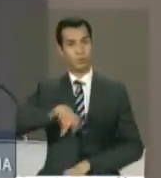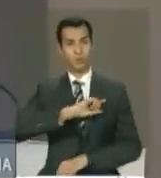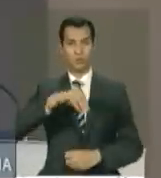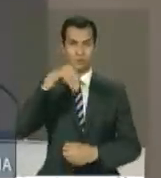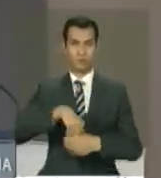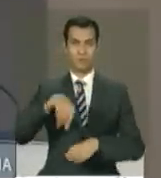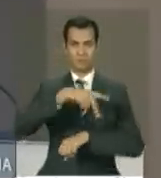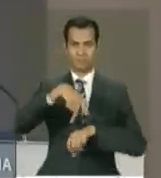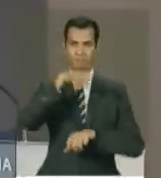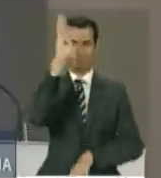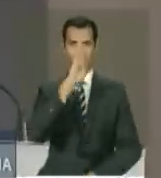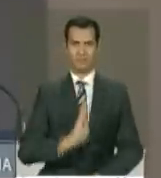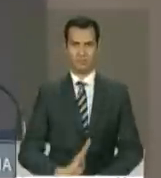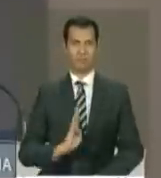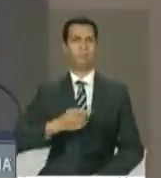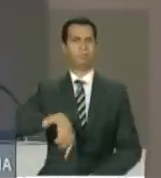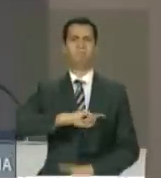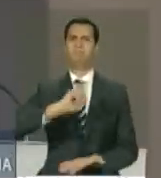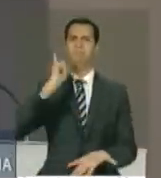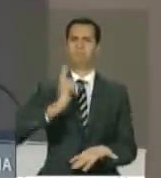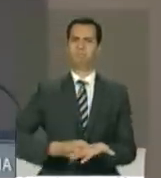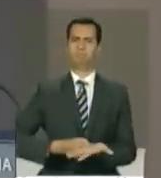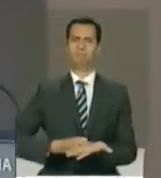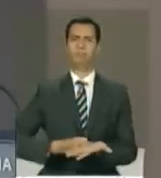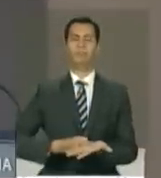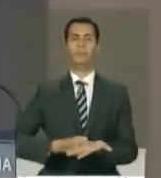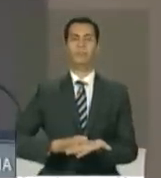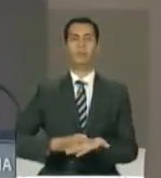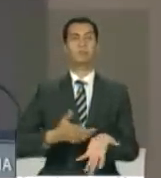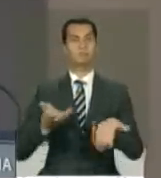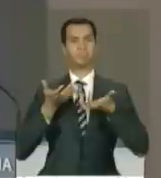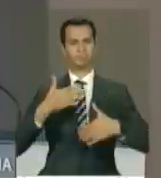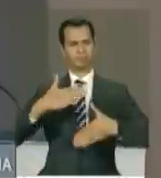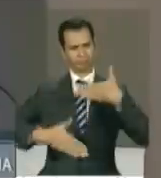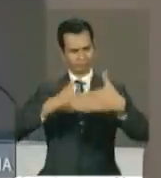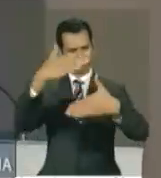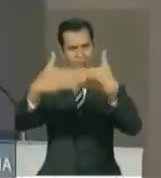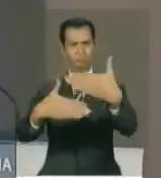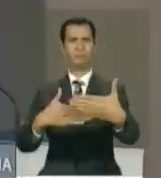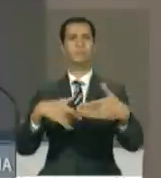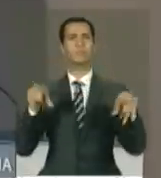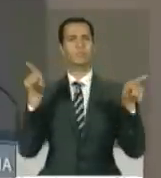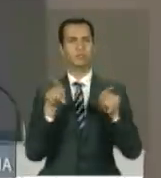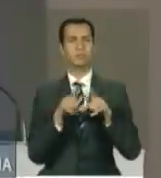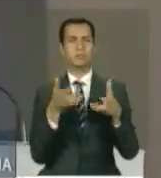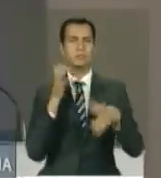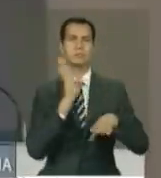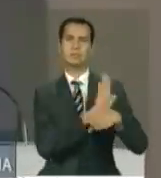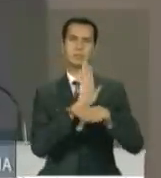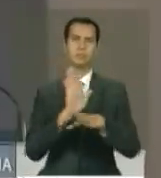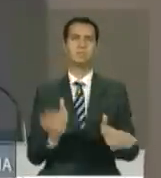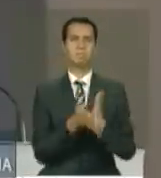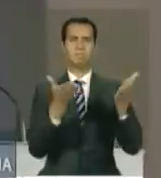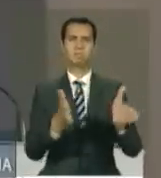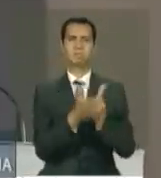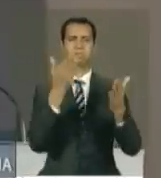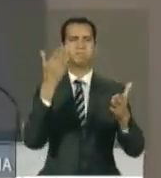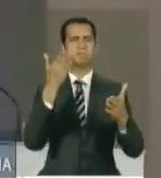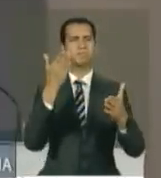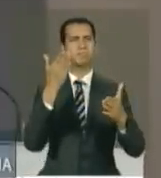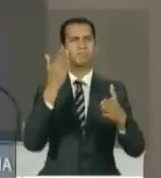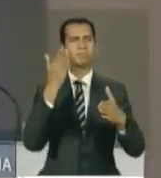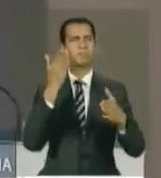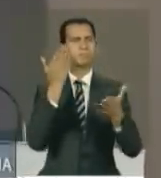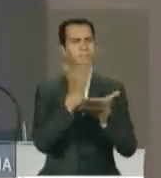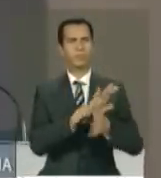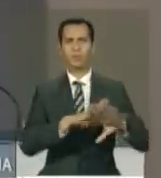compromisso de nos desenvolver e erradicarmos a extrema pobreza tem também